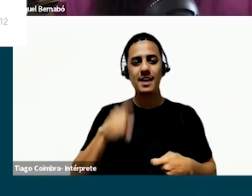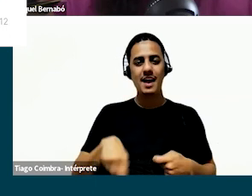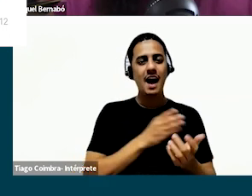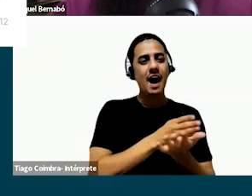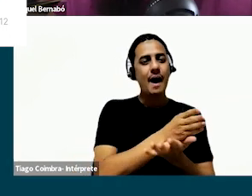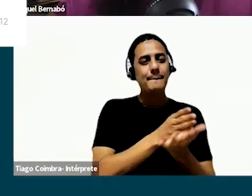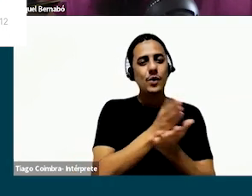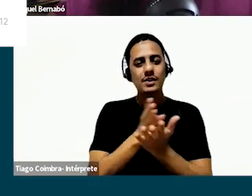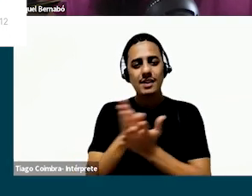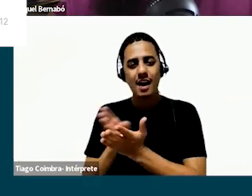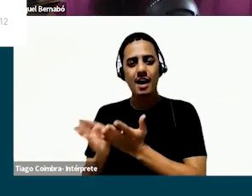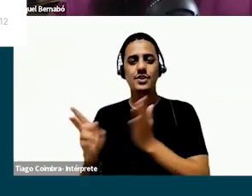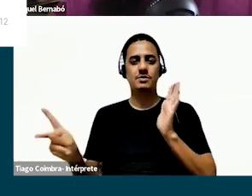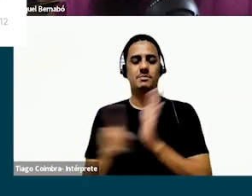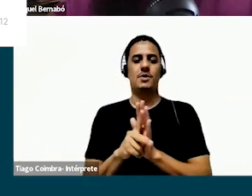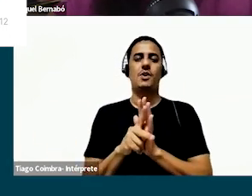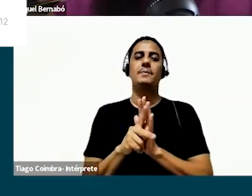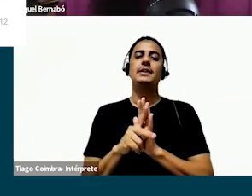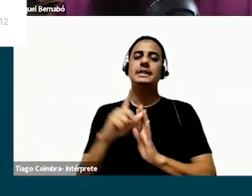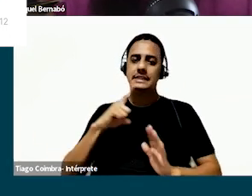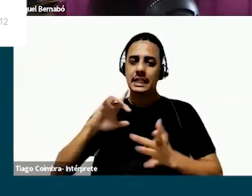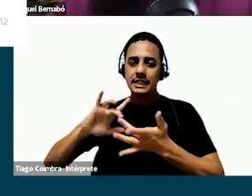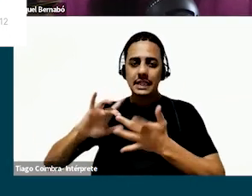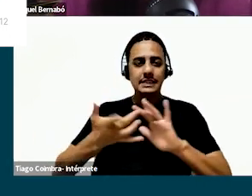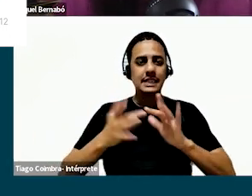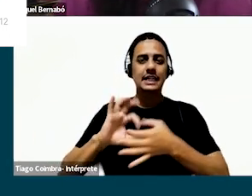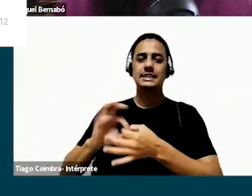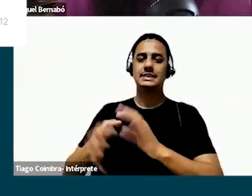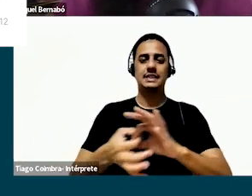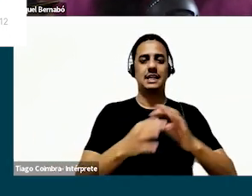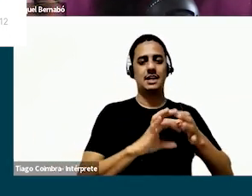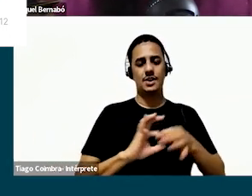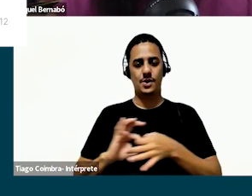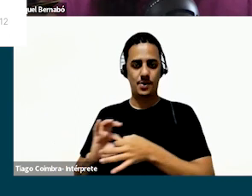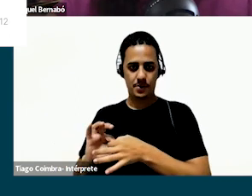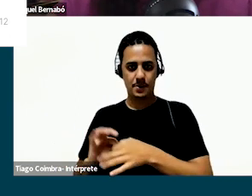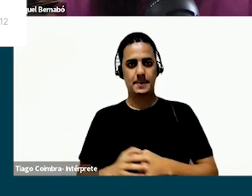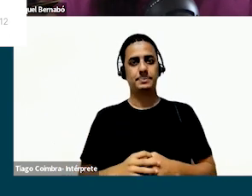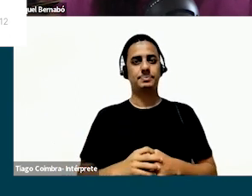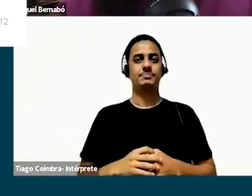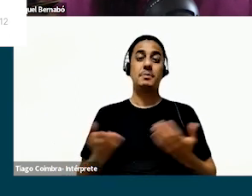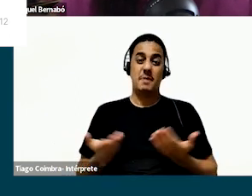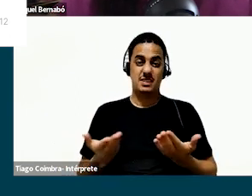negócio. São abordagens de disciplinas que conseguem fazer essa intersecção muito bem.